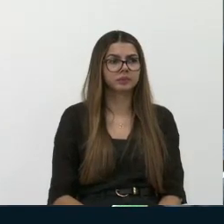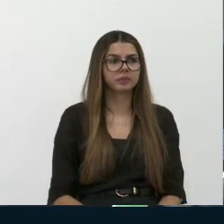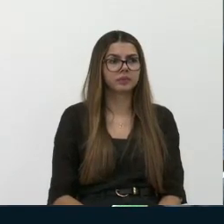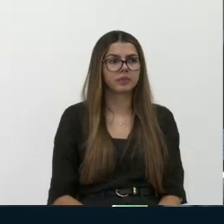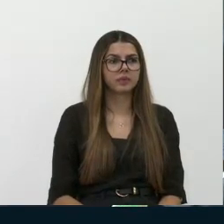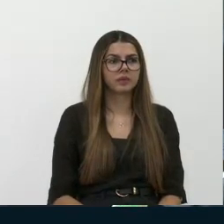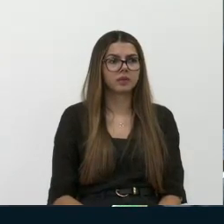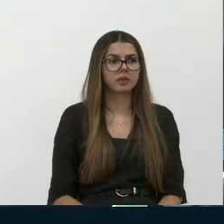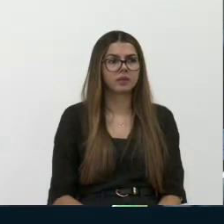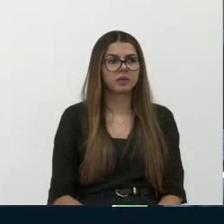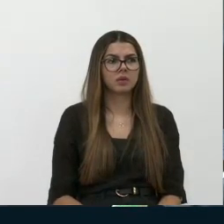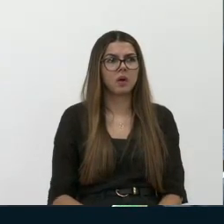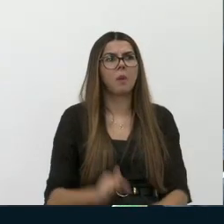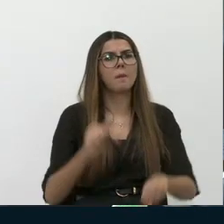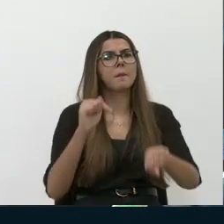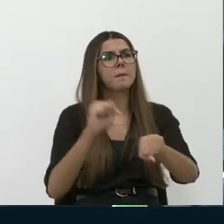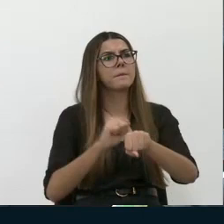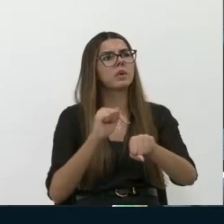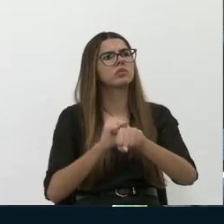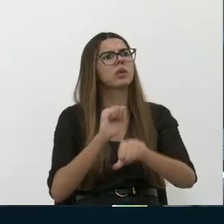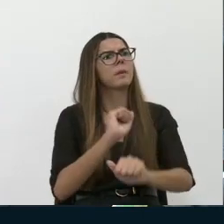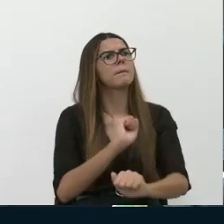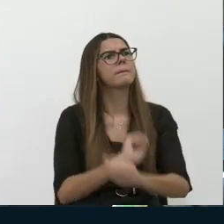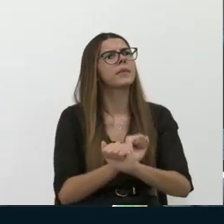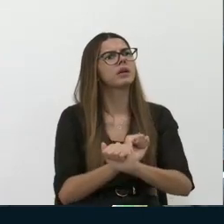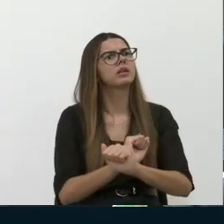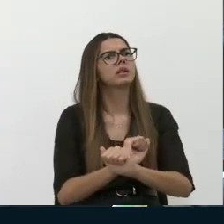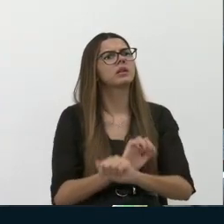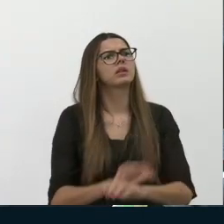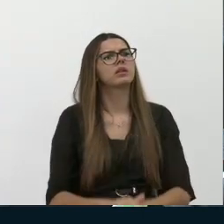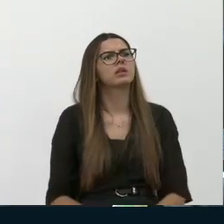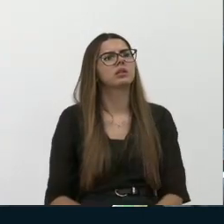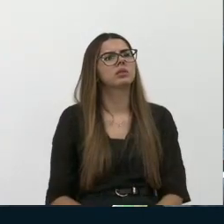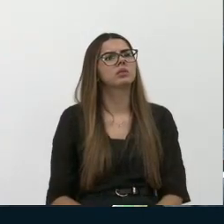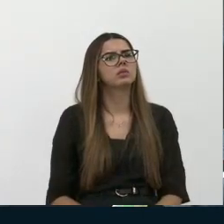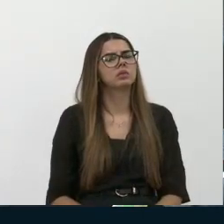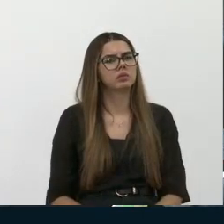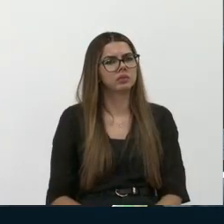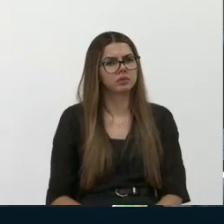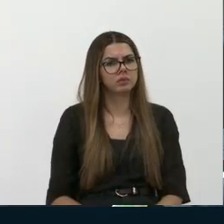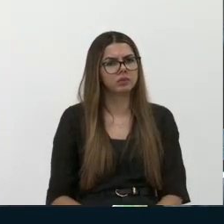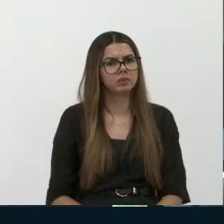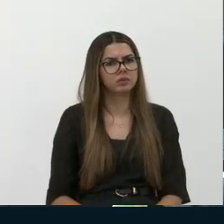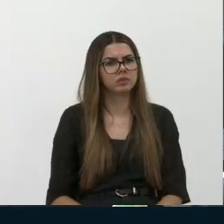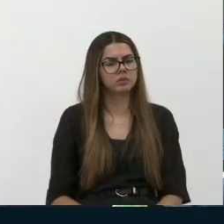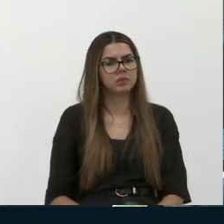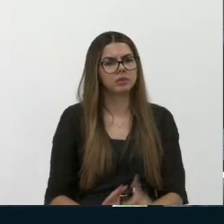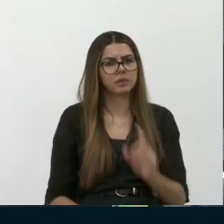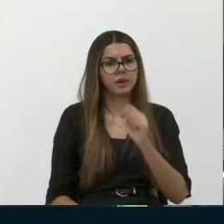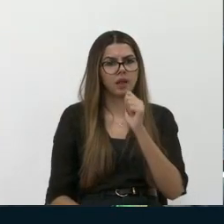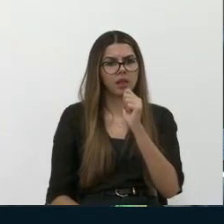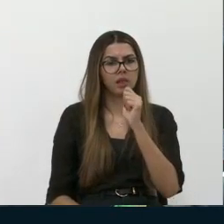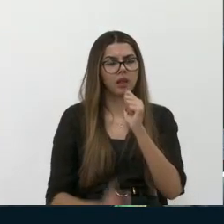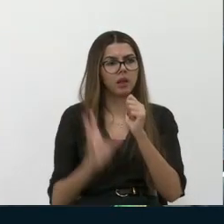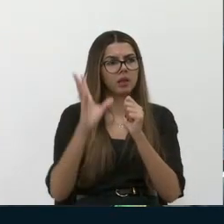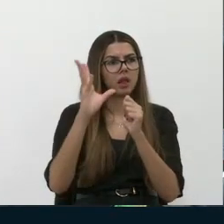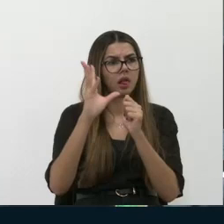um minuto, guarda meu tempo aí. Eu pedi a parte. Não, ela não deu, não permiti. Desliga esse microfone. Fala na